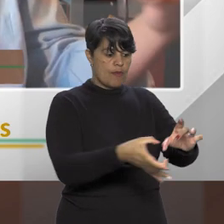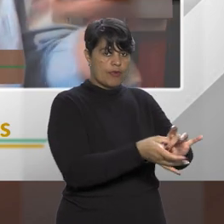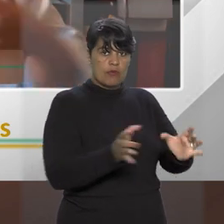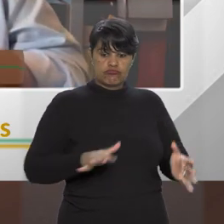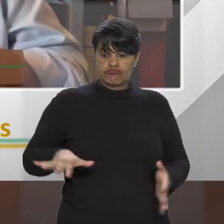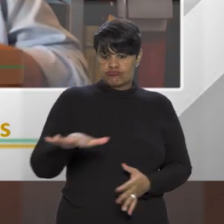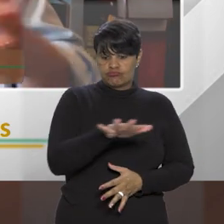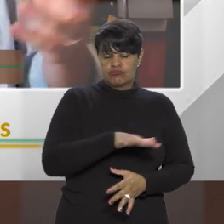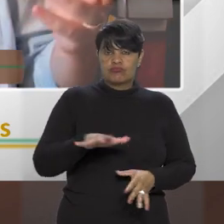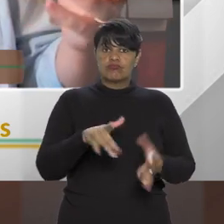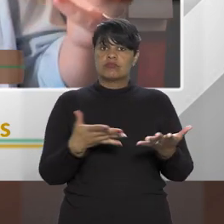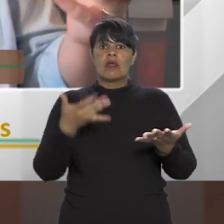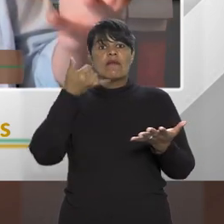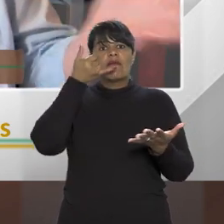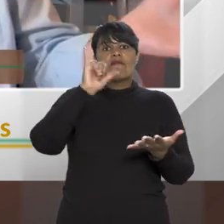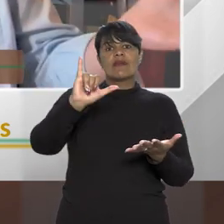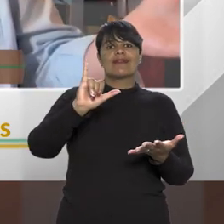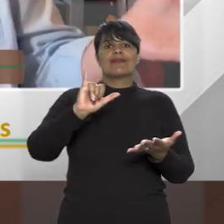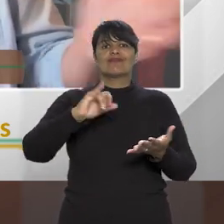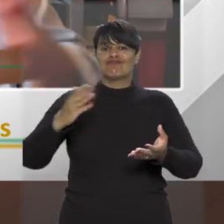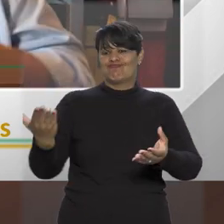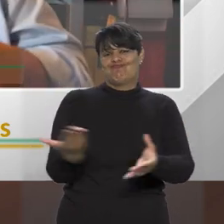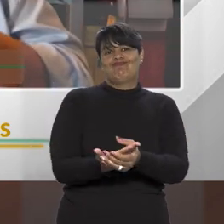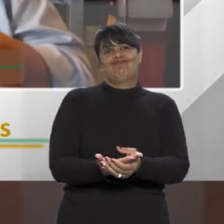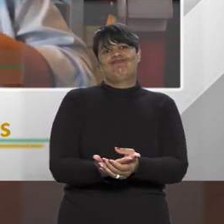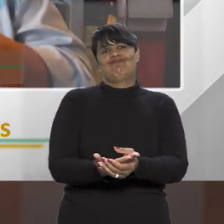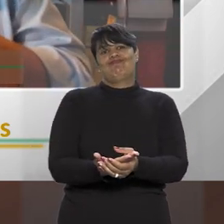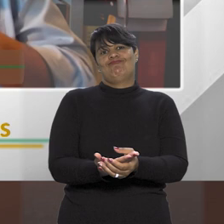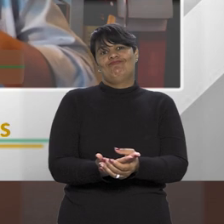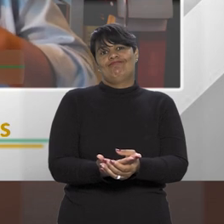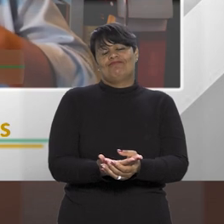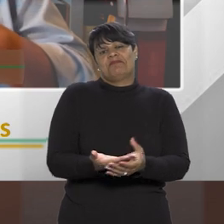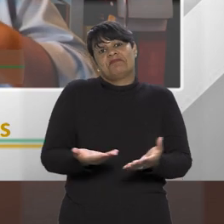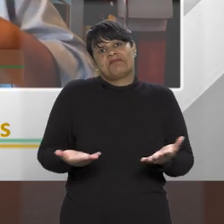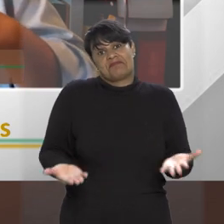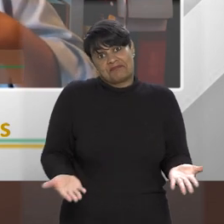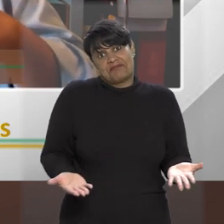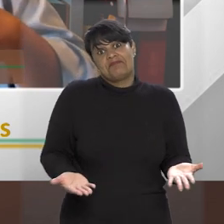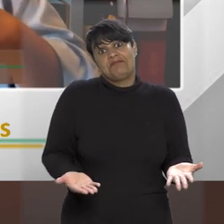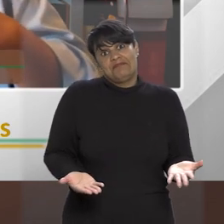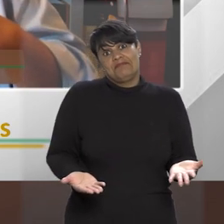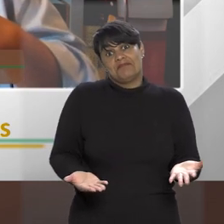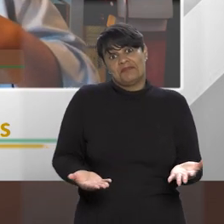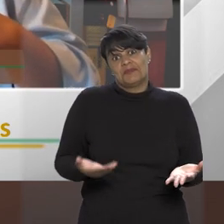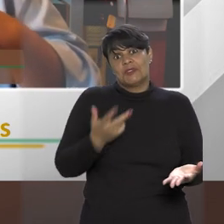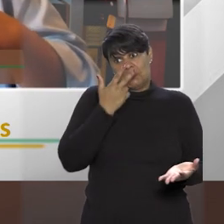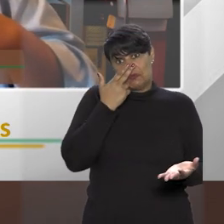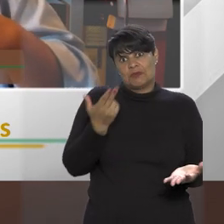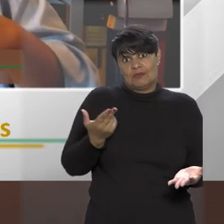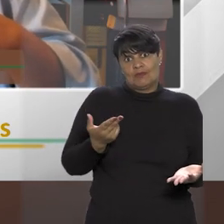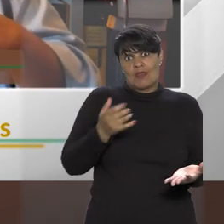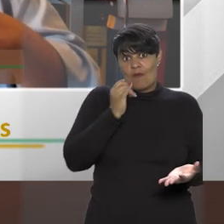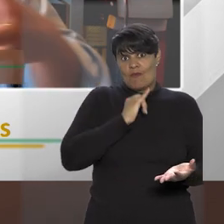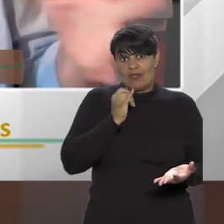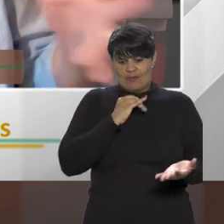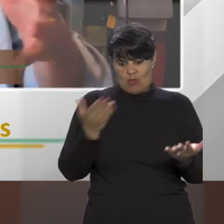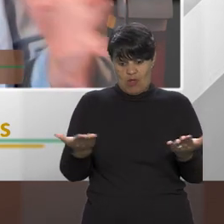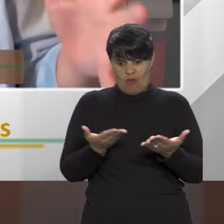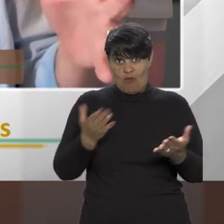que é um dos principais problemas do Brasil. Um terço dos processos do Brasil é composto por execuções fiscais, né? Então, se você